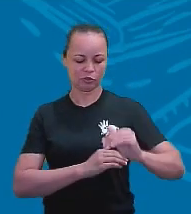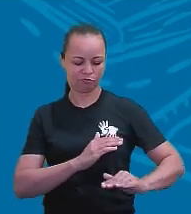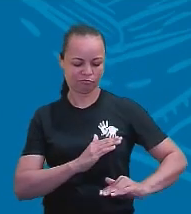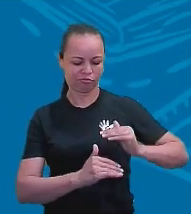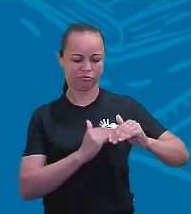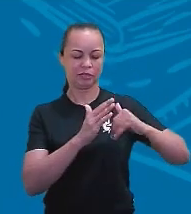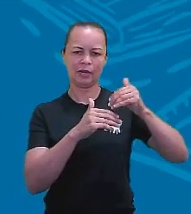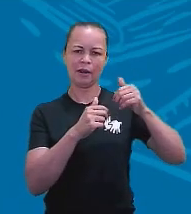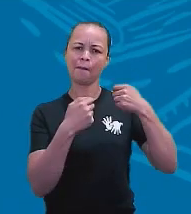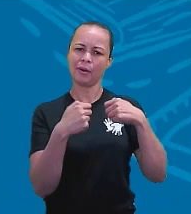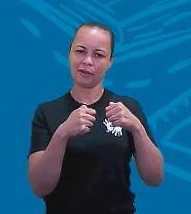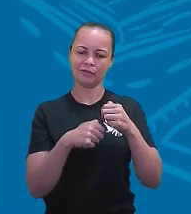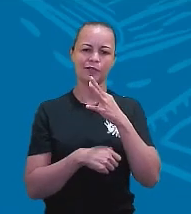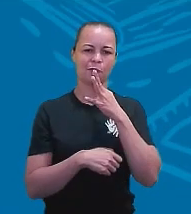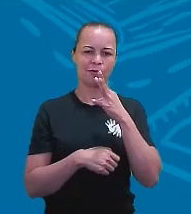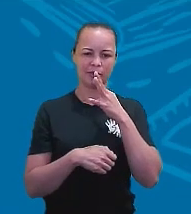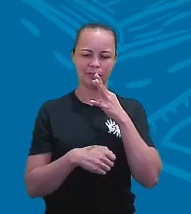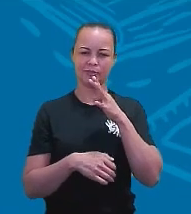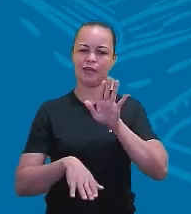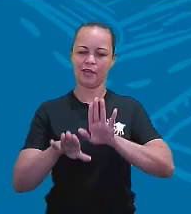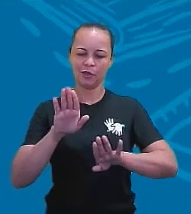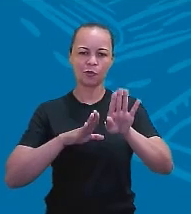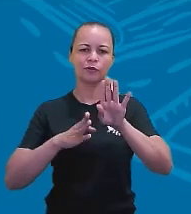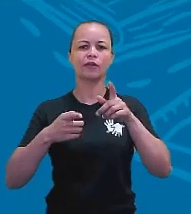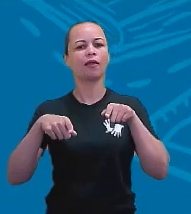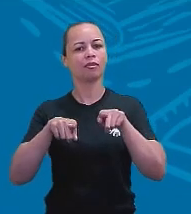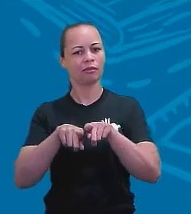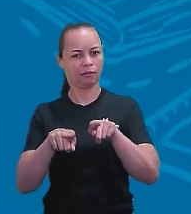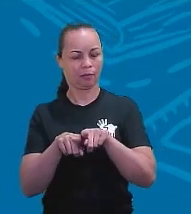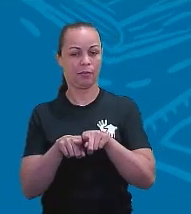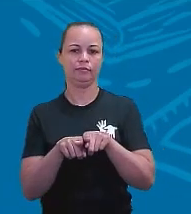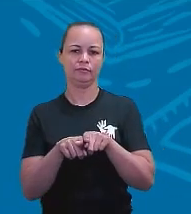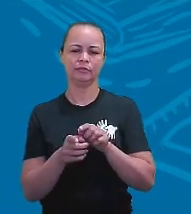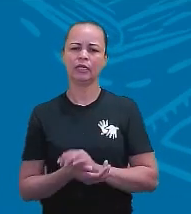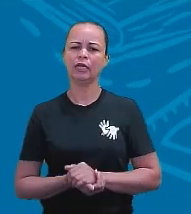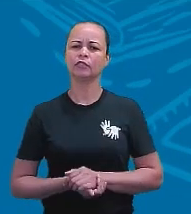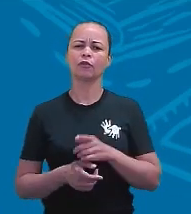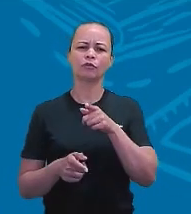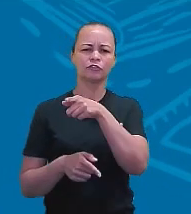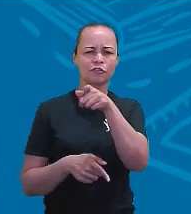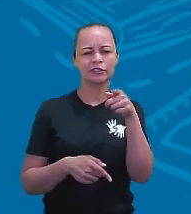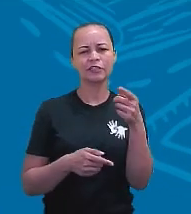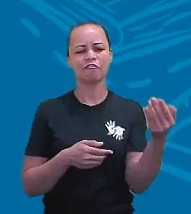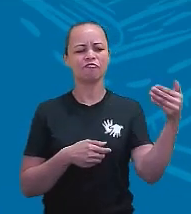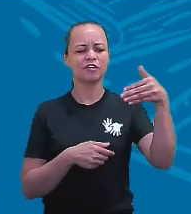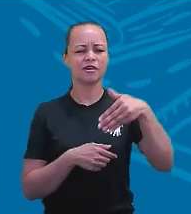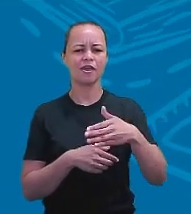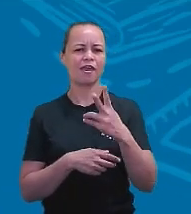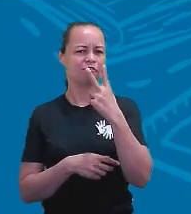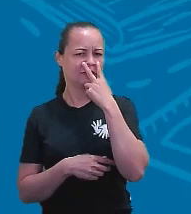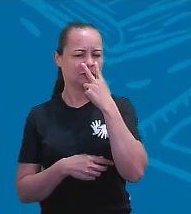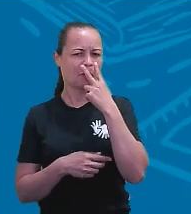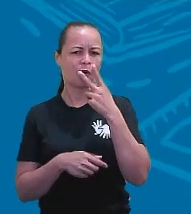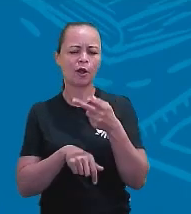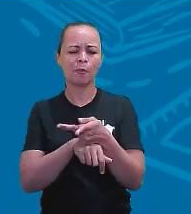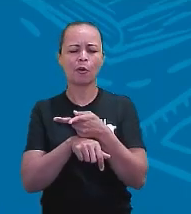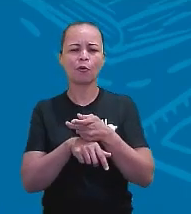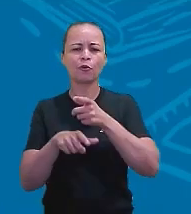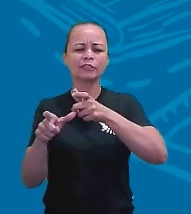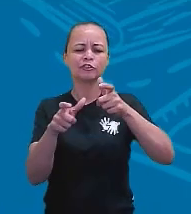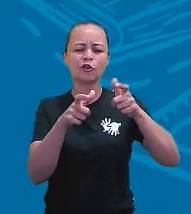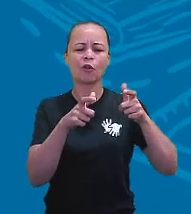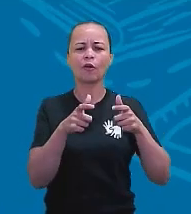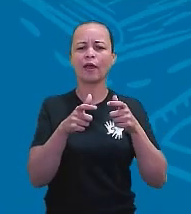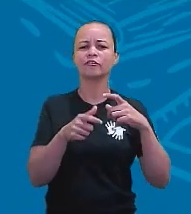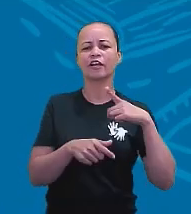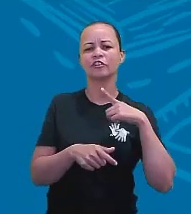precisa conservar. Então é o que a gente pede também. Quando você vier à Vitória, procura esses pontos que a gente tem em nossa